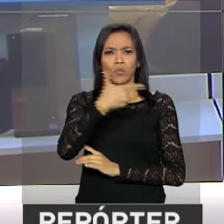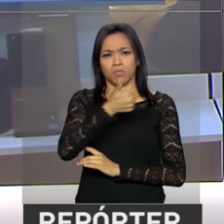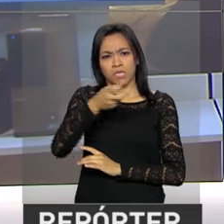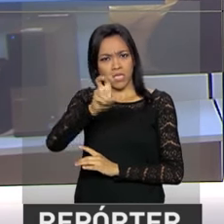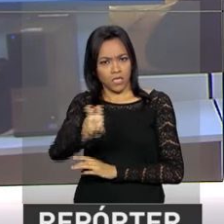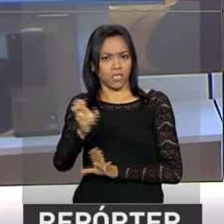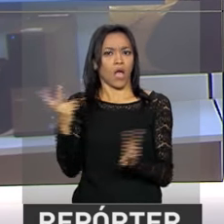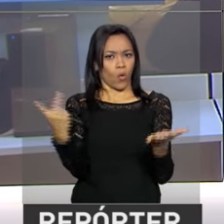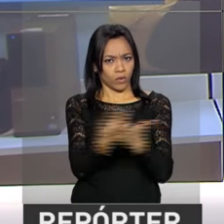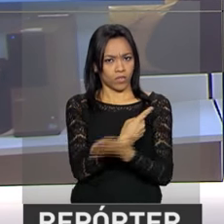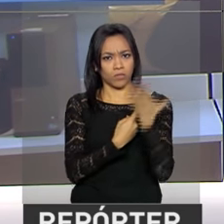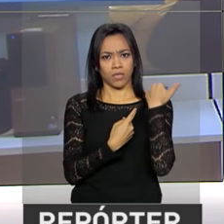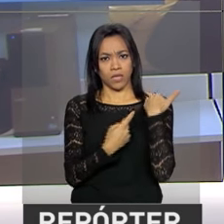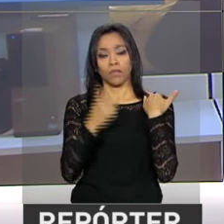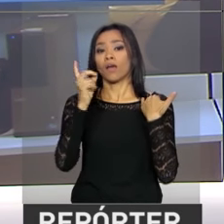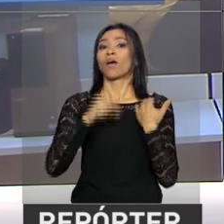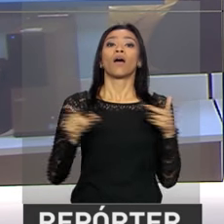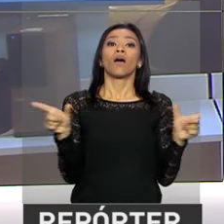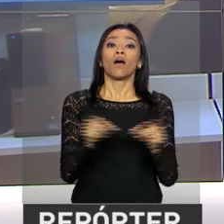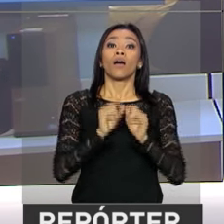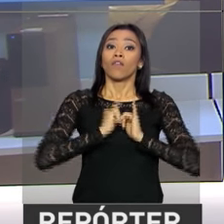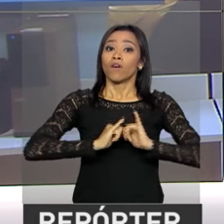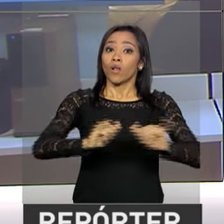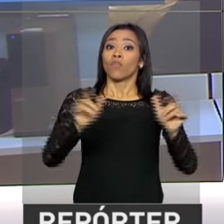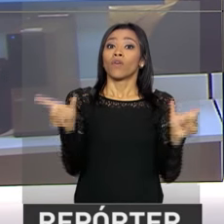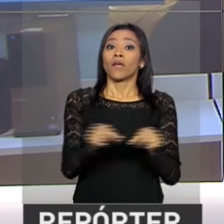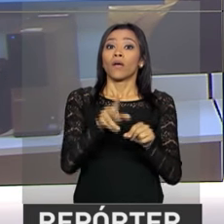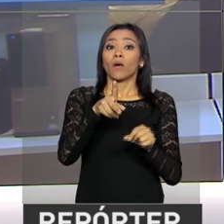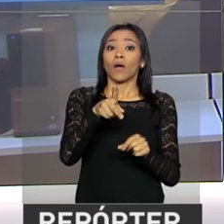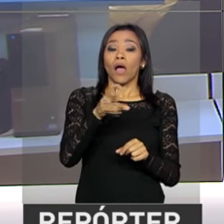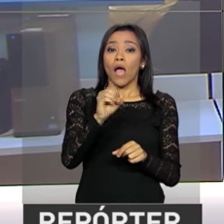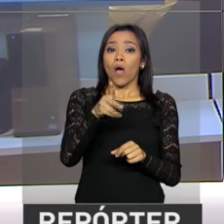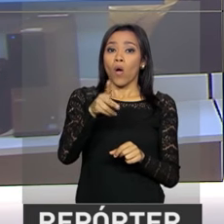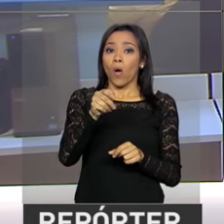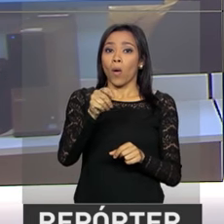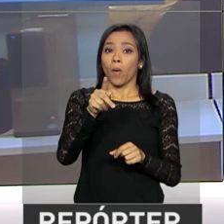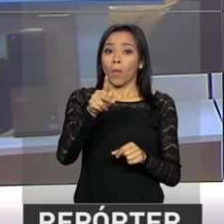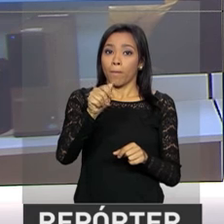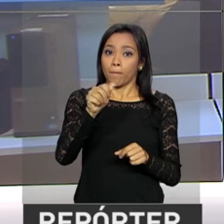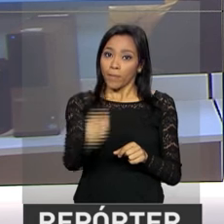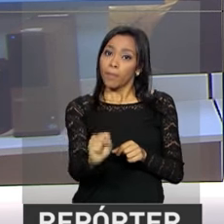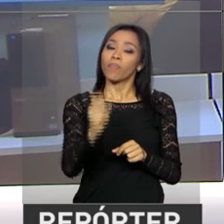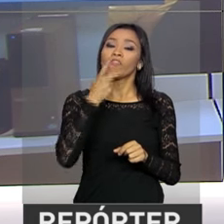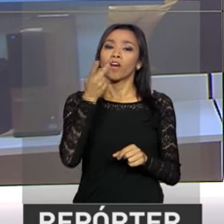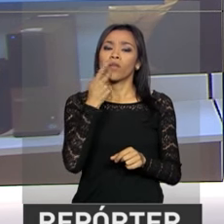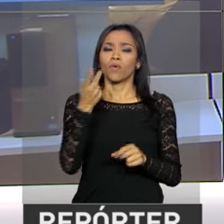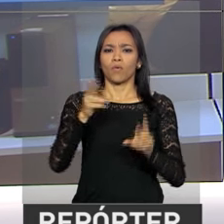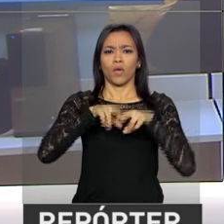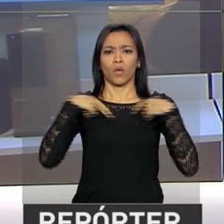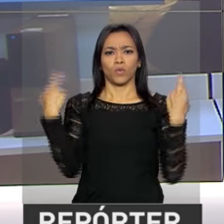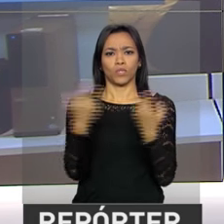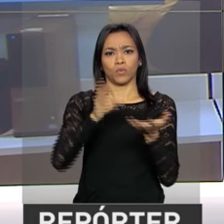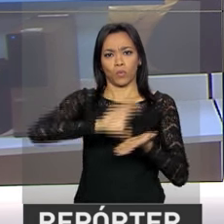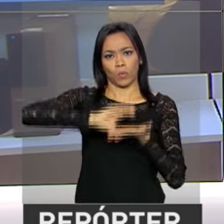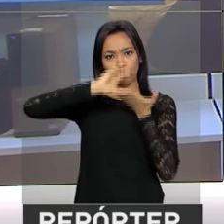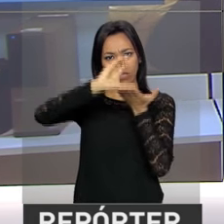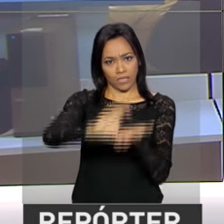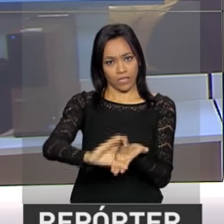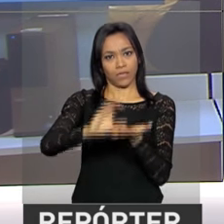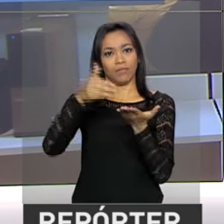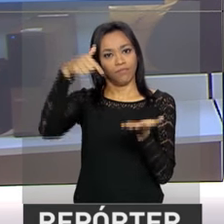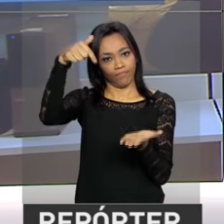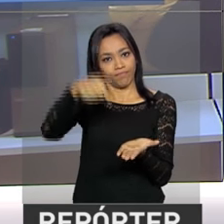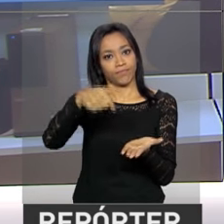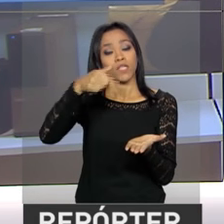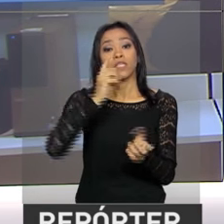reconhecimento foi dado pela organização Panamericana de saúde o anúncio foi feito durante reunião do conselho diretor da opas no